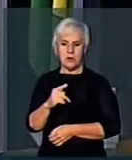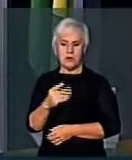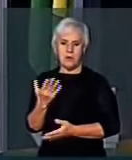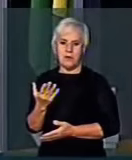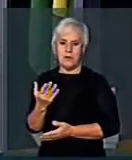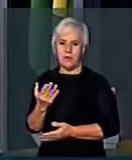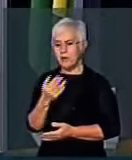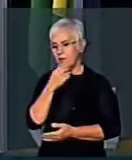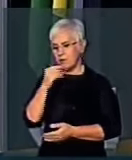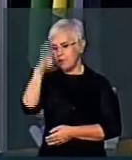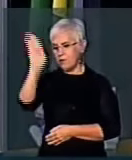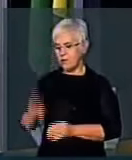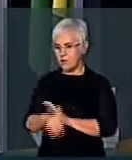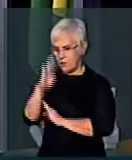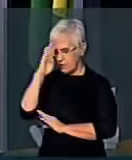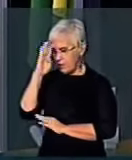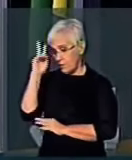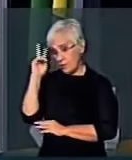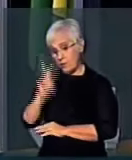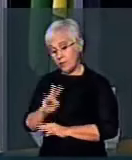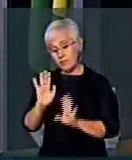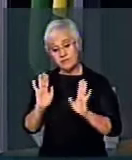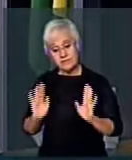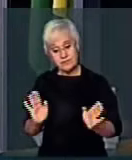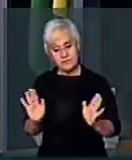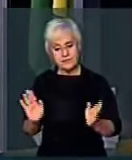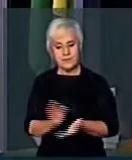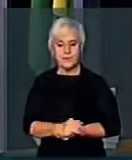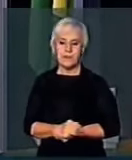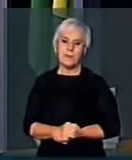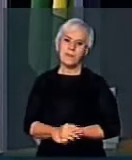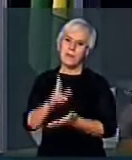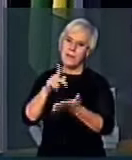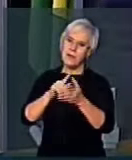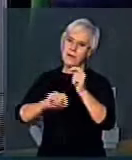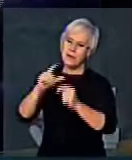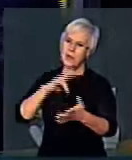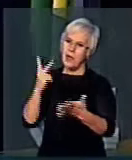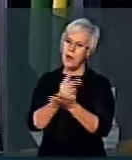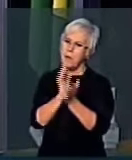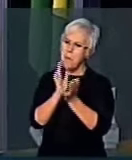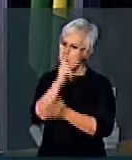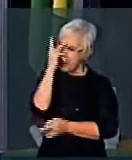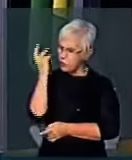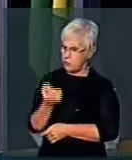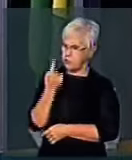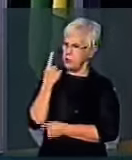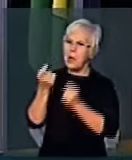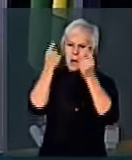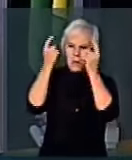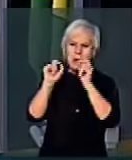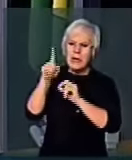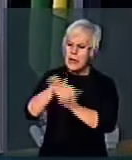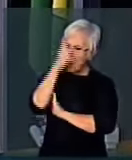arrumar, mas iriam lá arrumar essas camas. Então, na verdade, né, o pessoal começou a ficar preocupado, quem